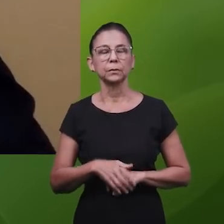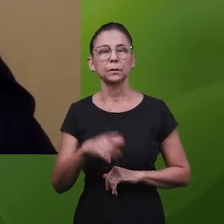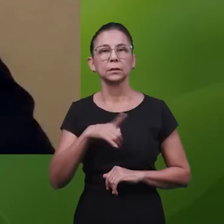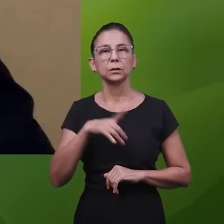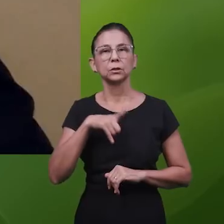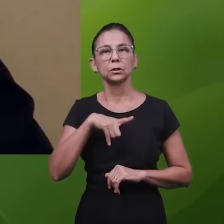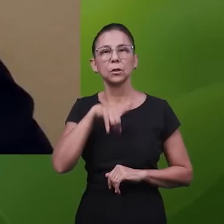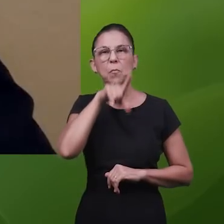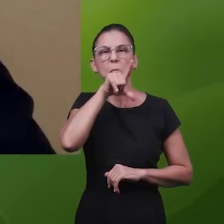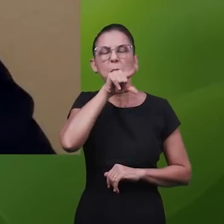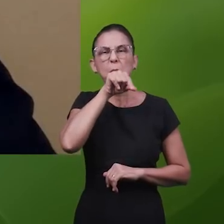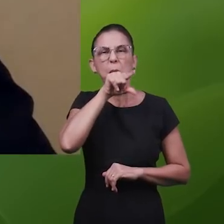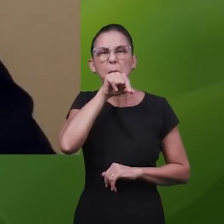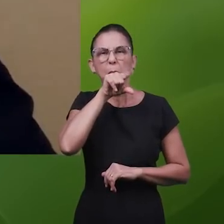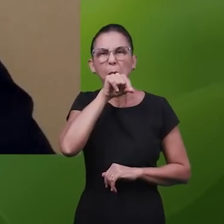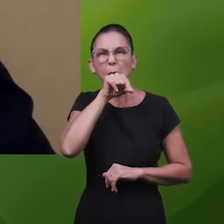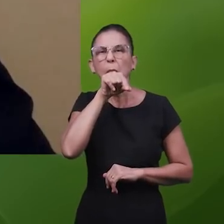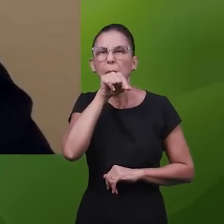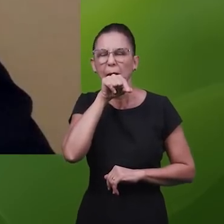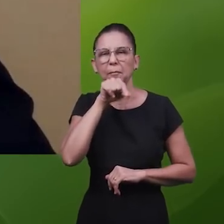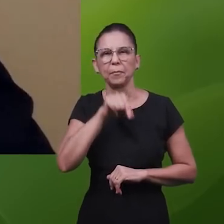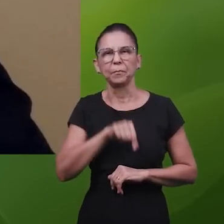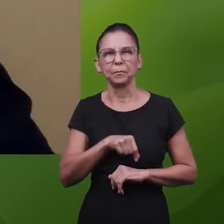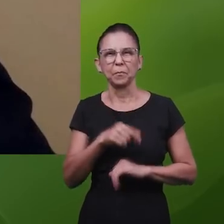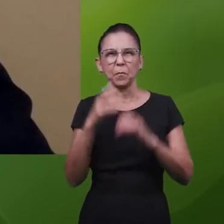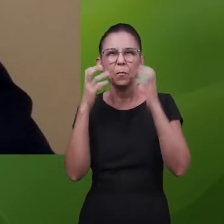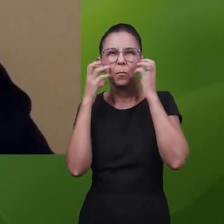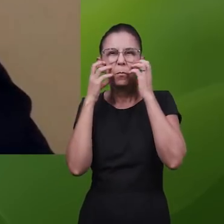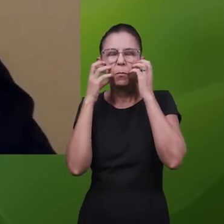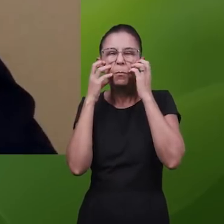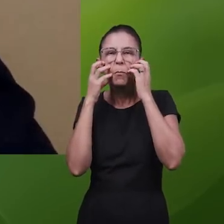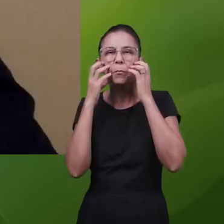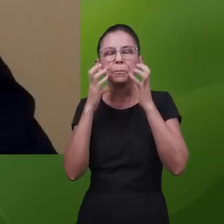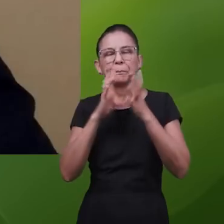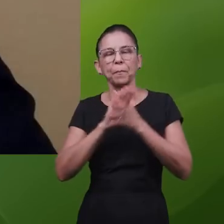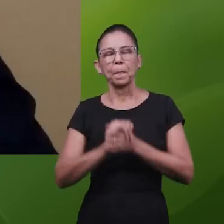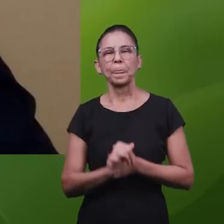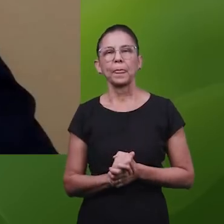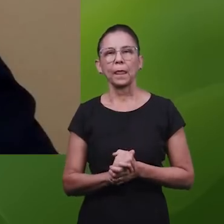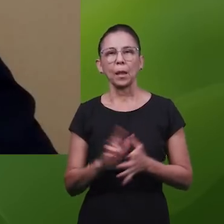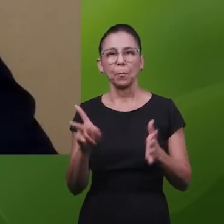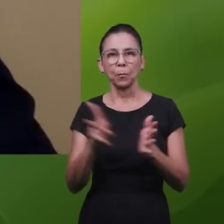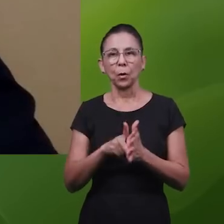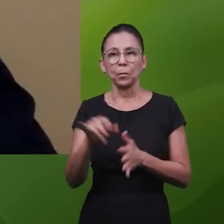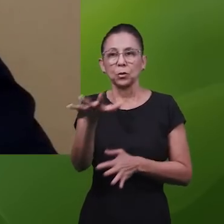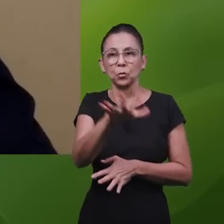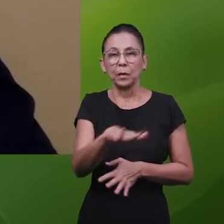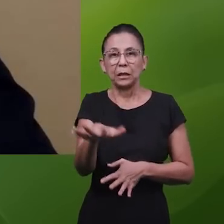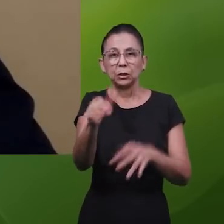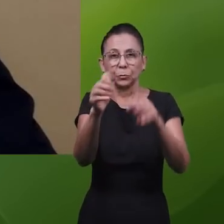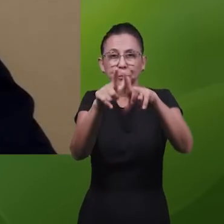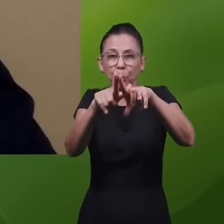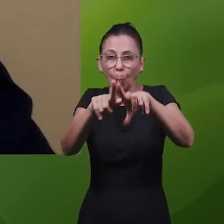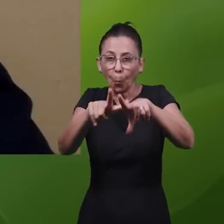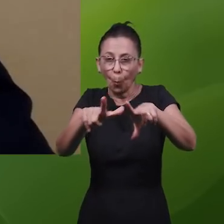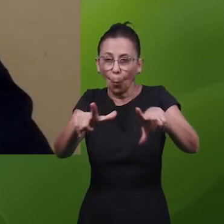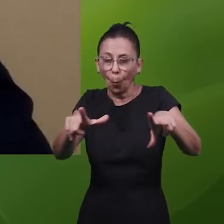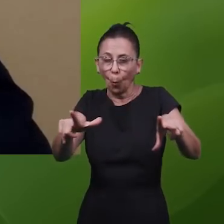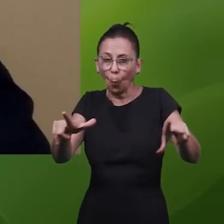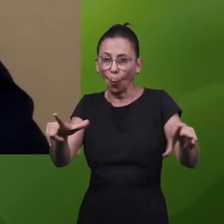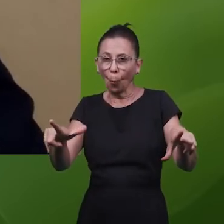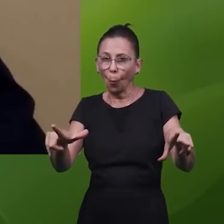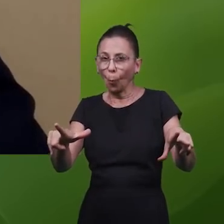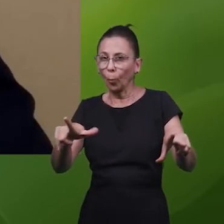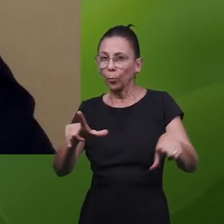que traz, além daquilo que o Daniel já mencionou, também um aspecto profético